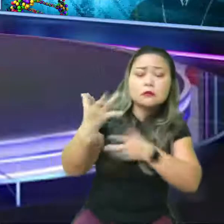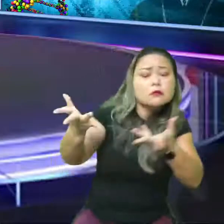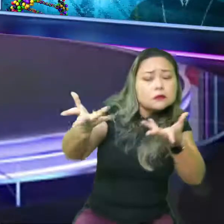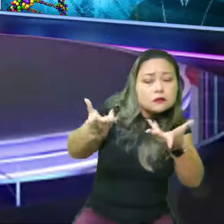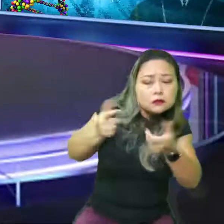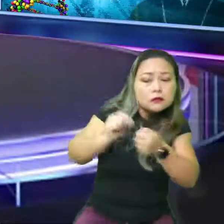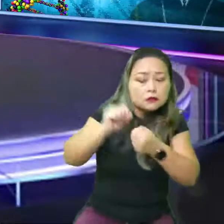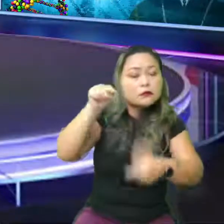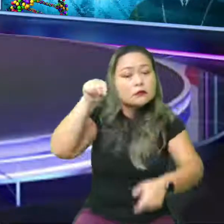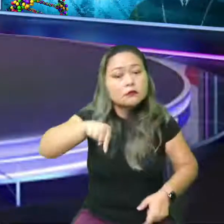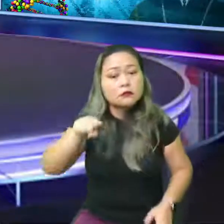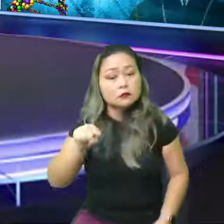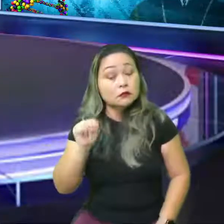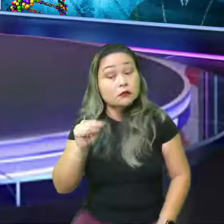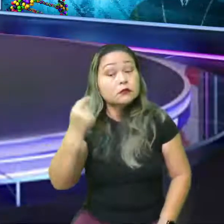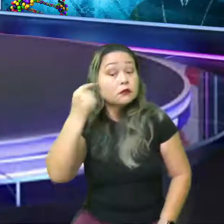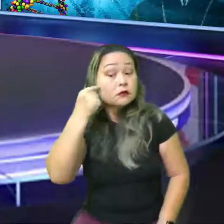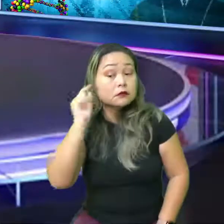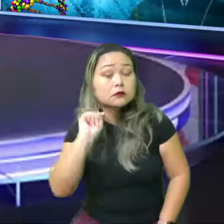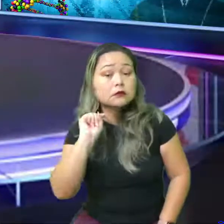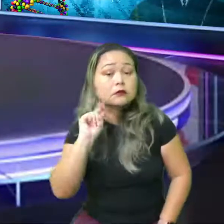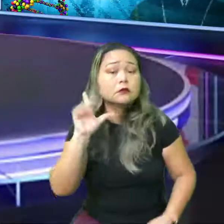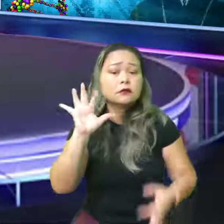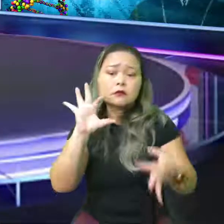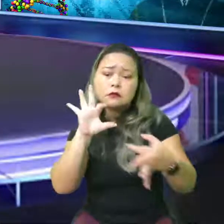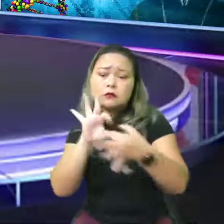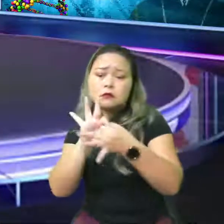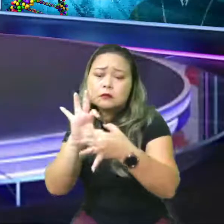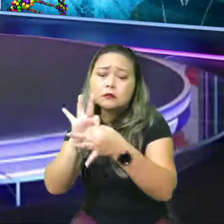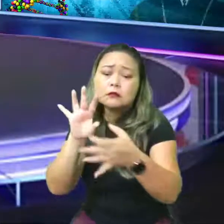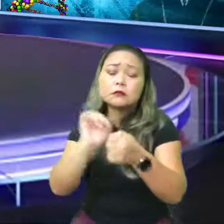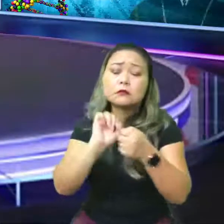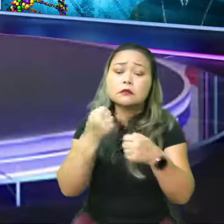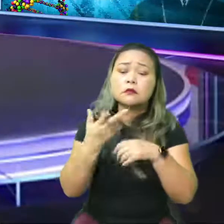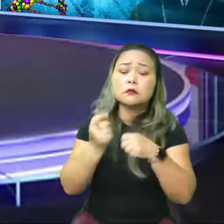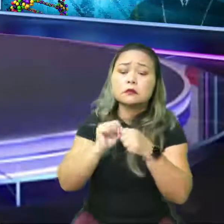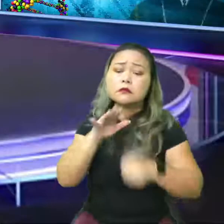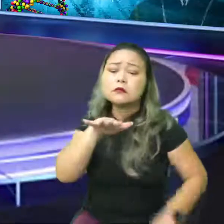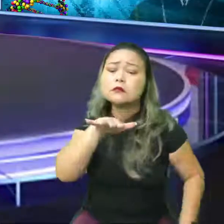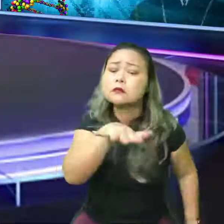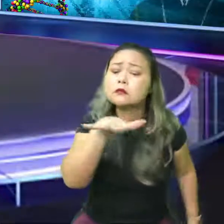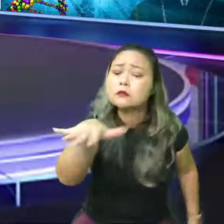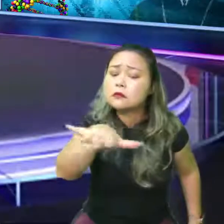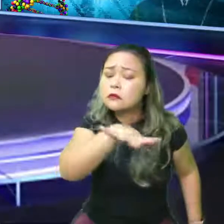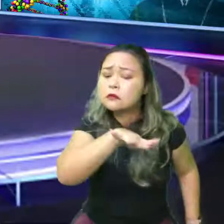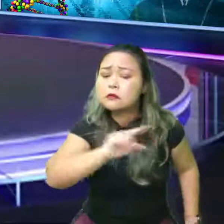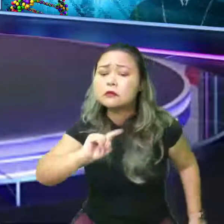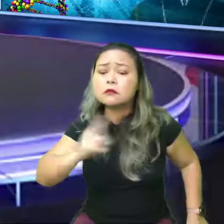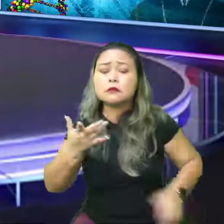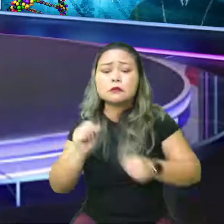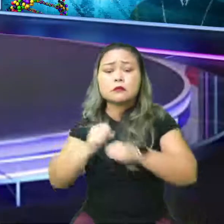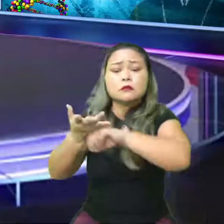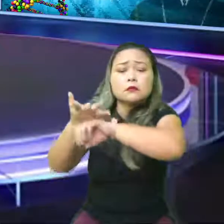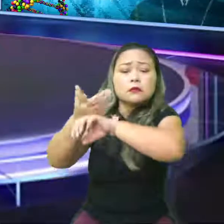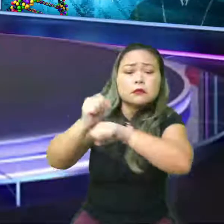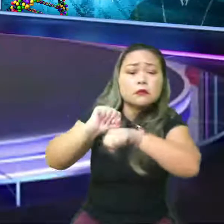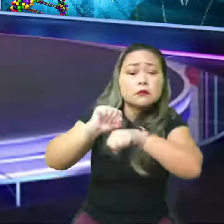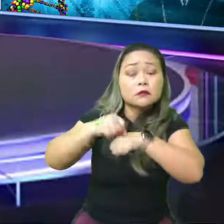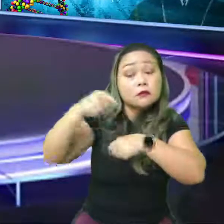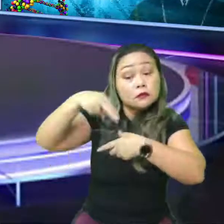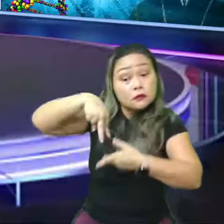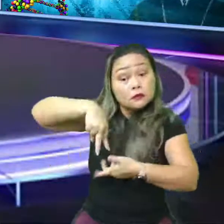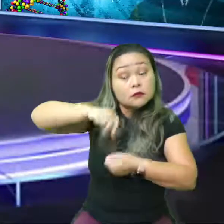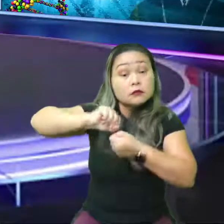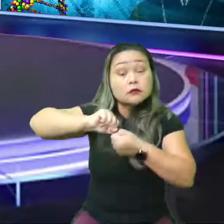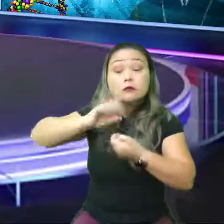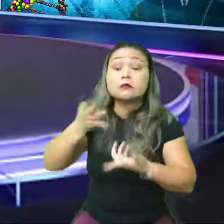Justamente tá? Penso assim, que ela faz essas conexões, dá uma passeada em todas as outras estruturas. Então, vocês vão me ver aqui